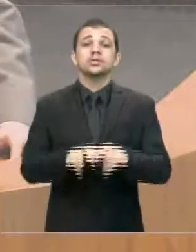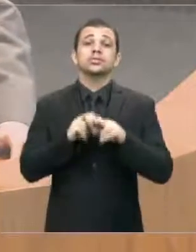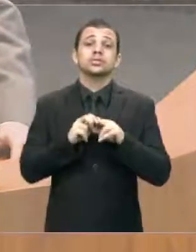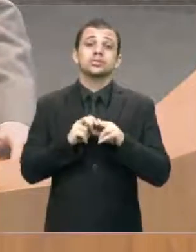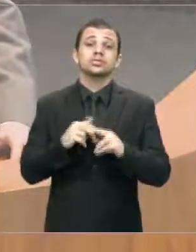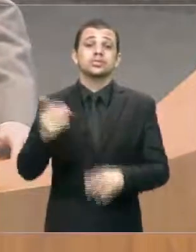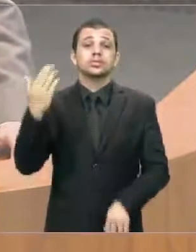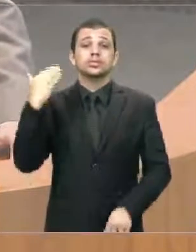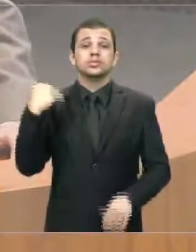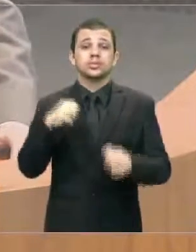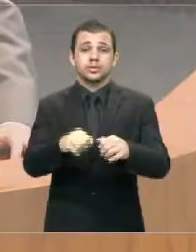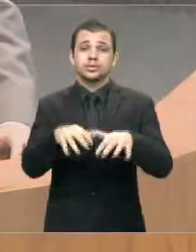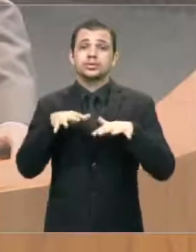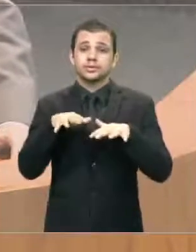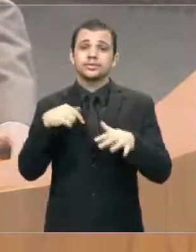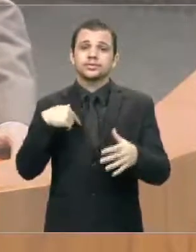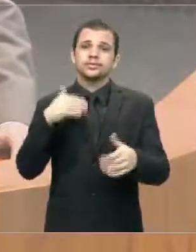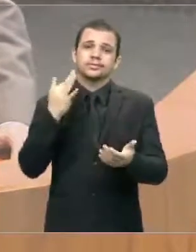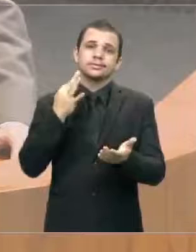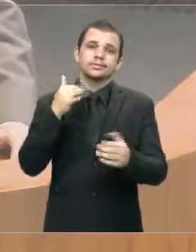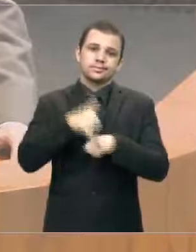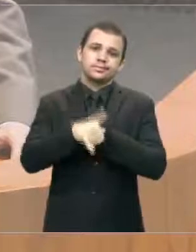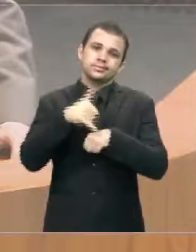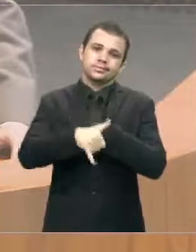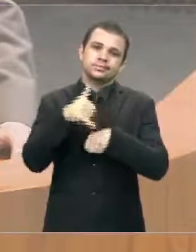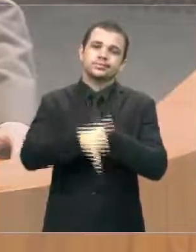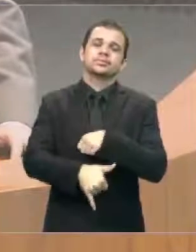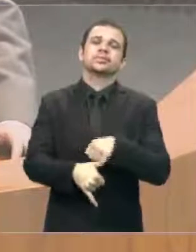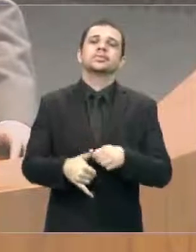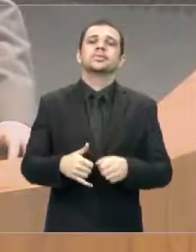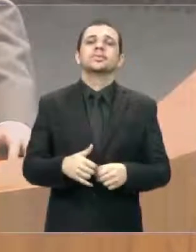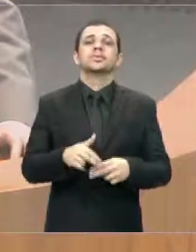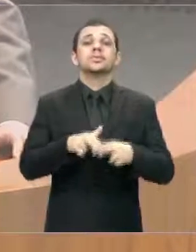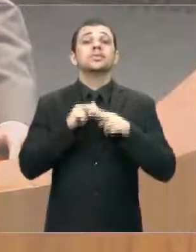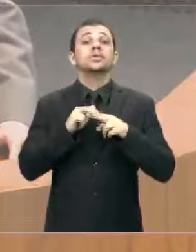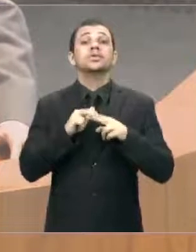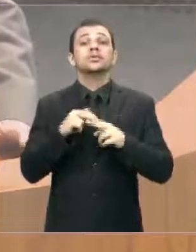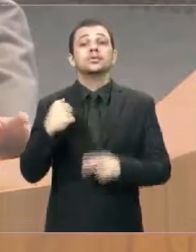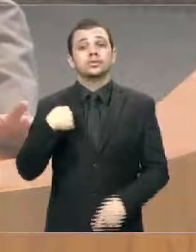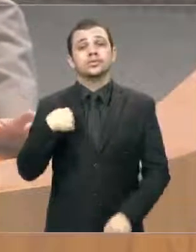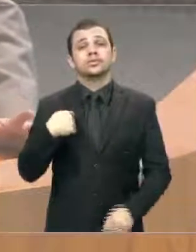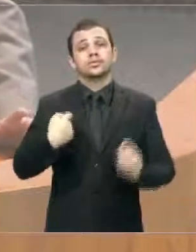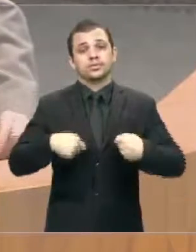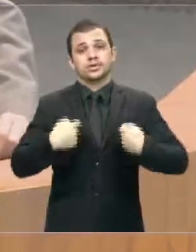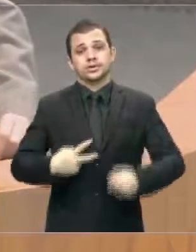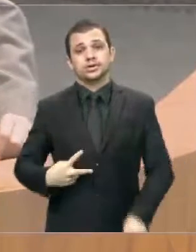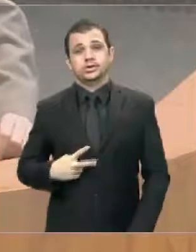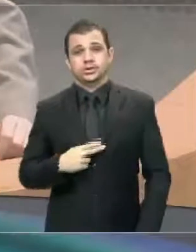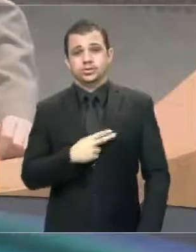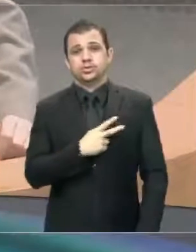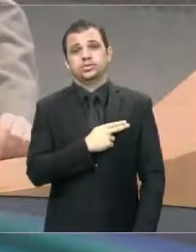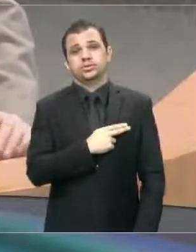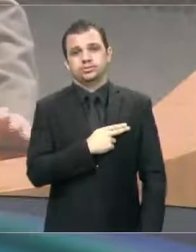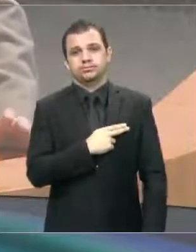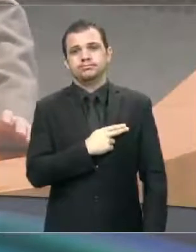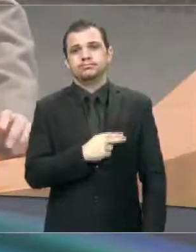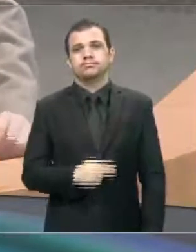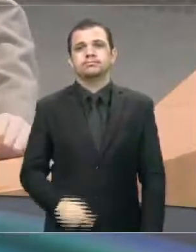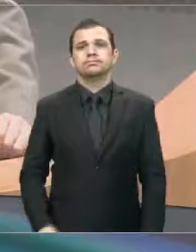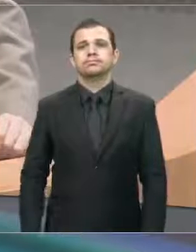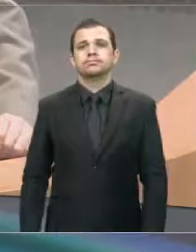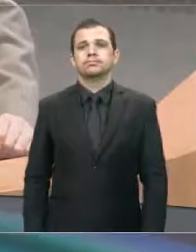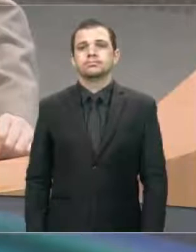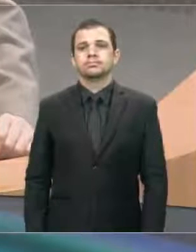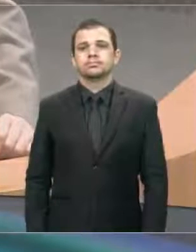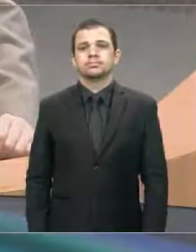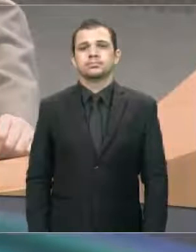sessões que faltei, por conta de uma cirurgia que eu tive que me submeter,